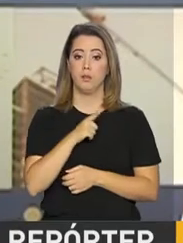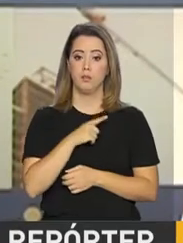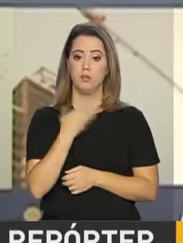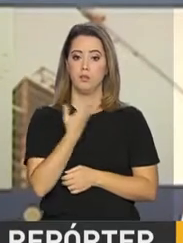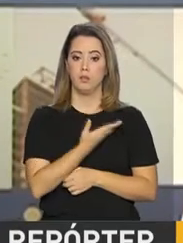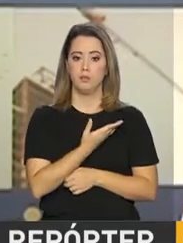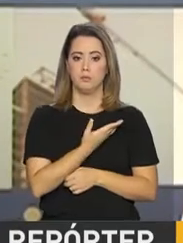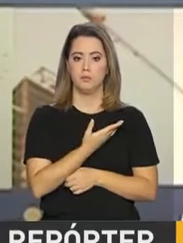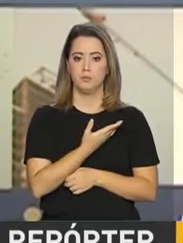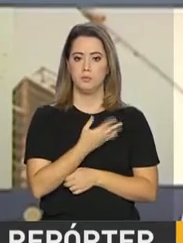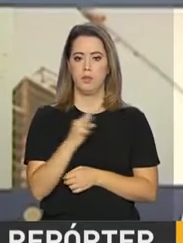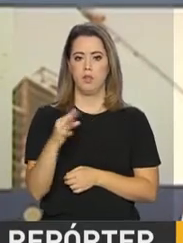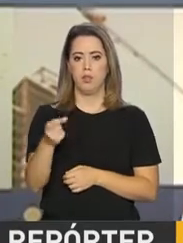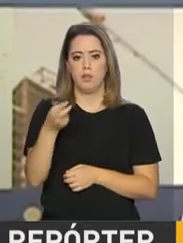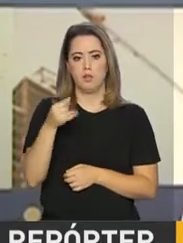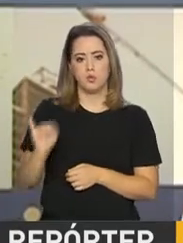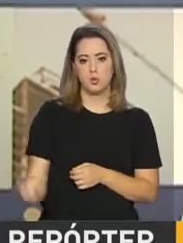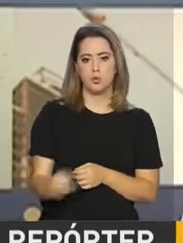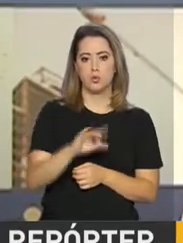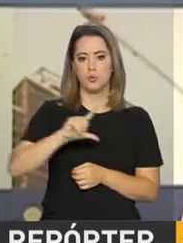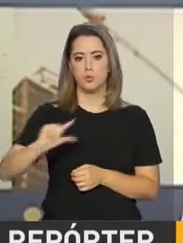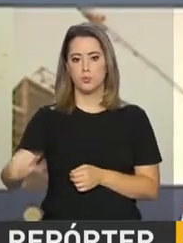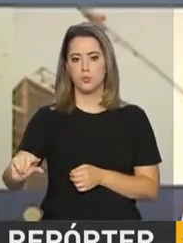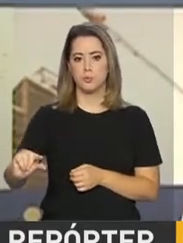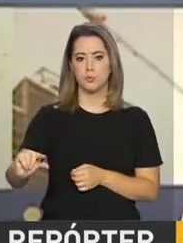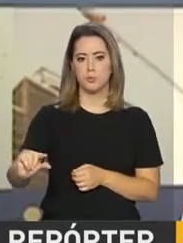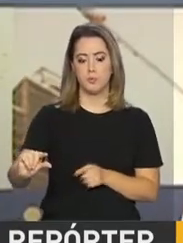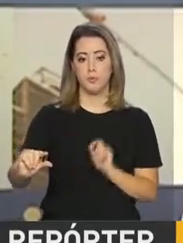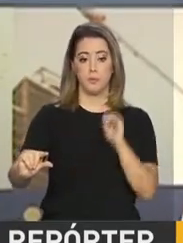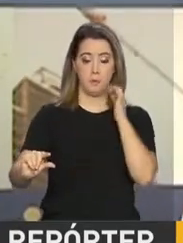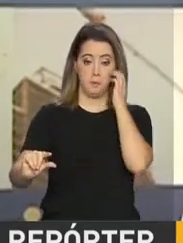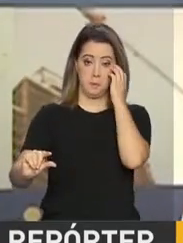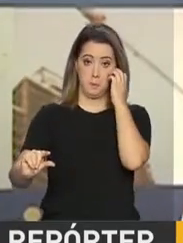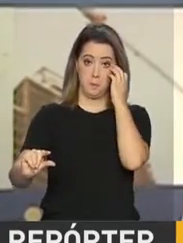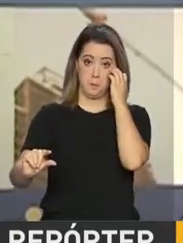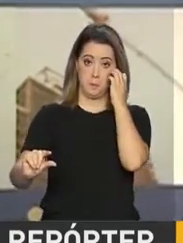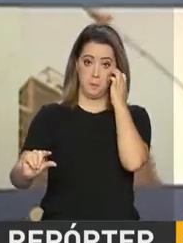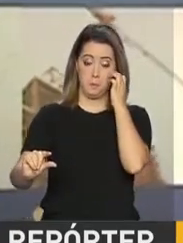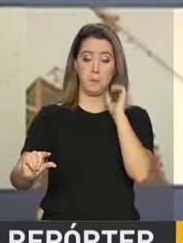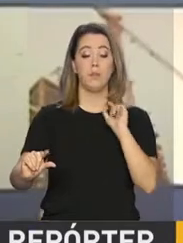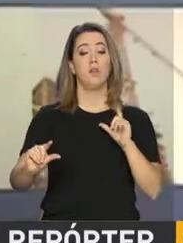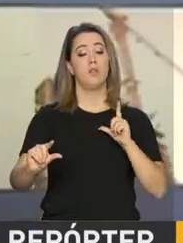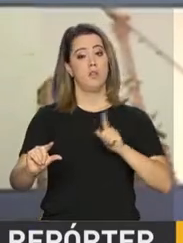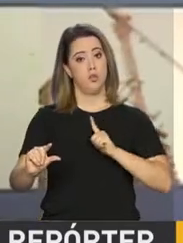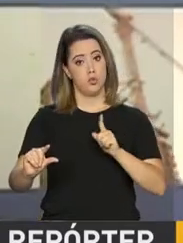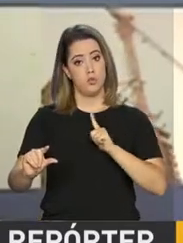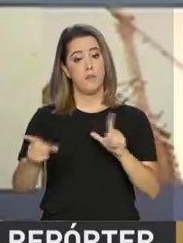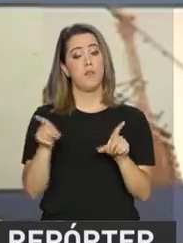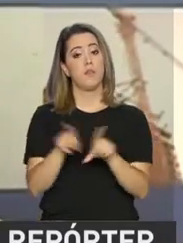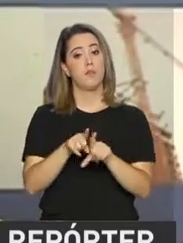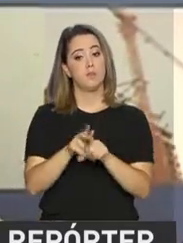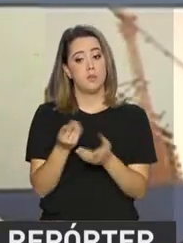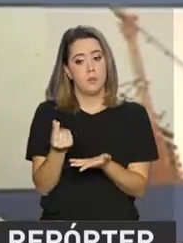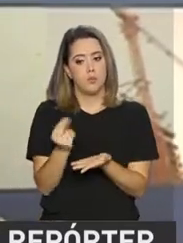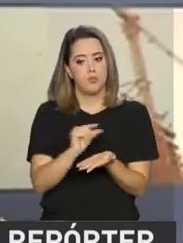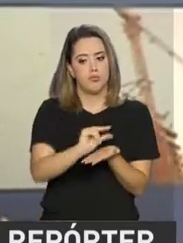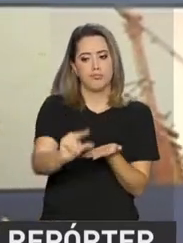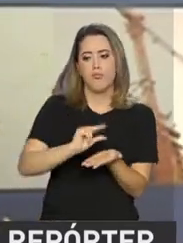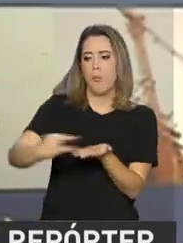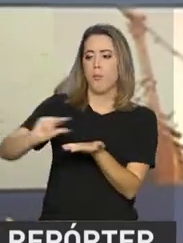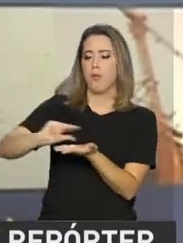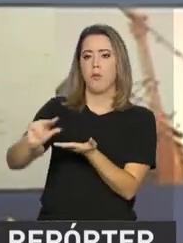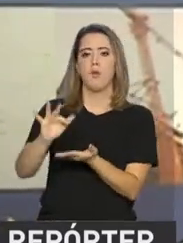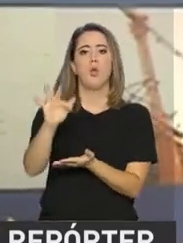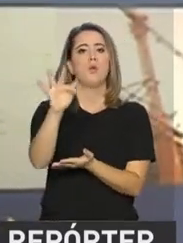a taxa de juros em queda tivemos uma injeção de alguns bilhões de reais por conta das contas inativas do fundo de